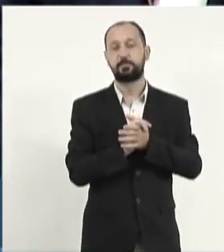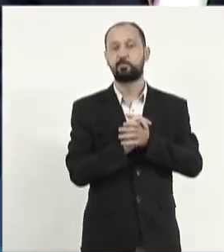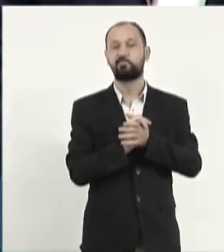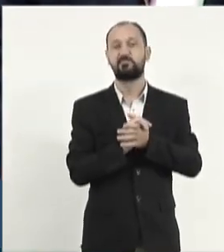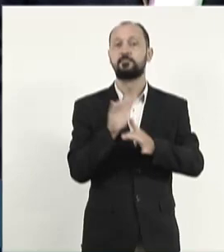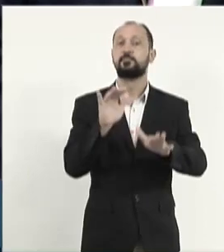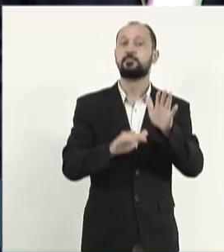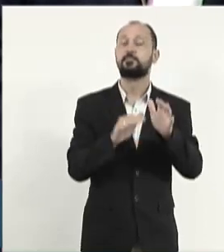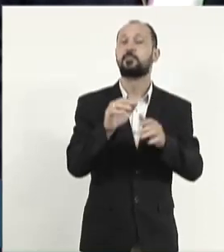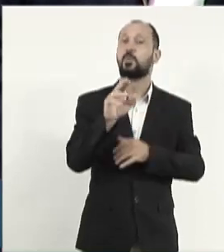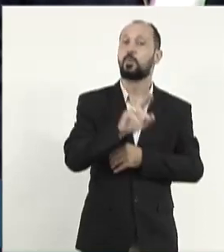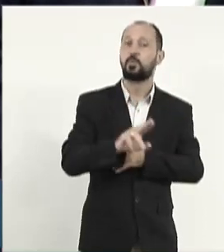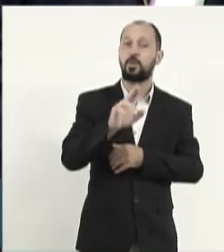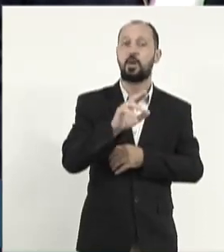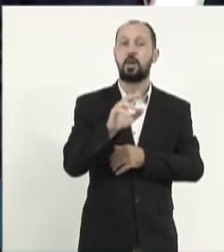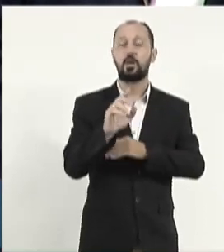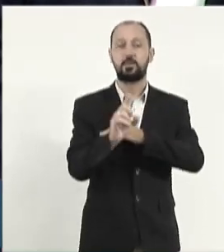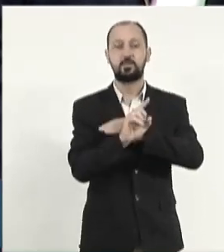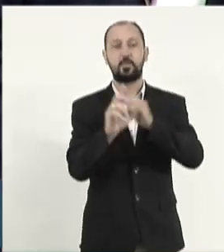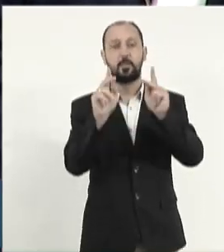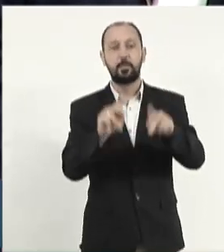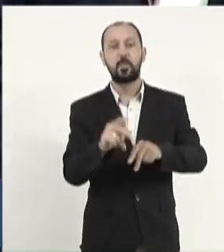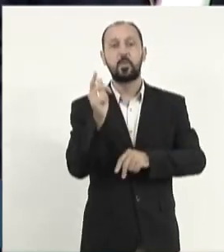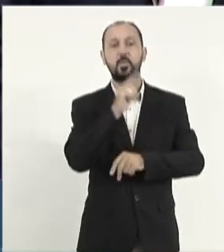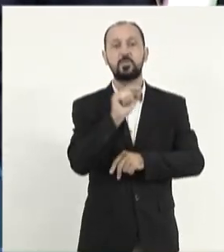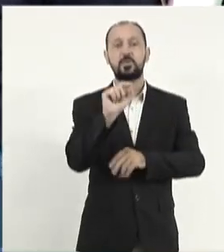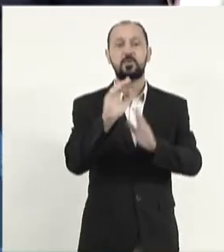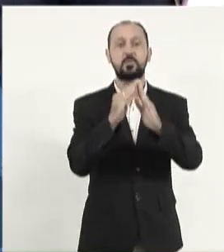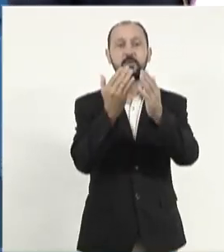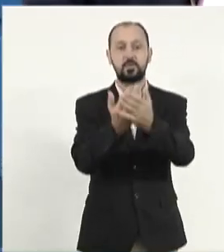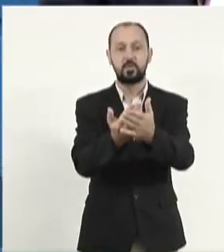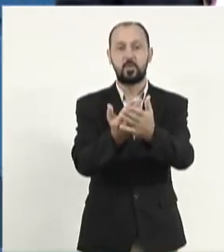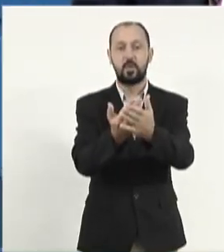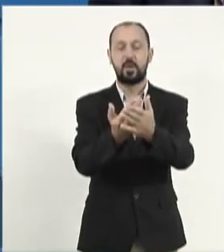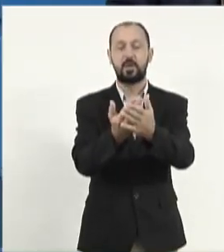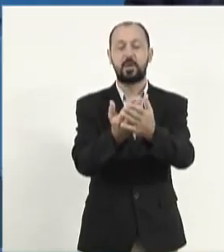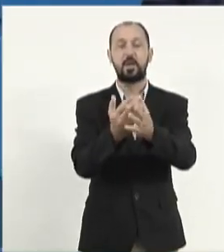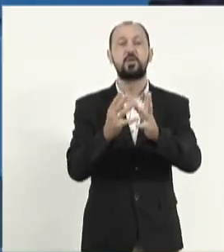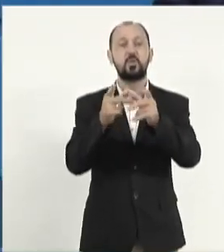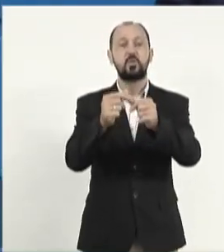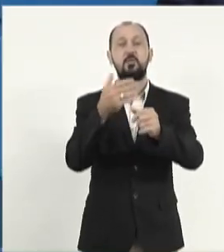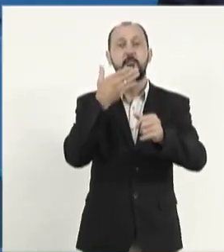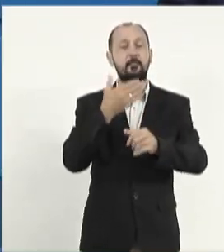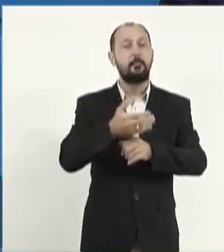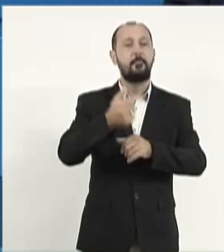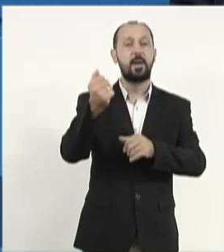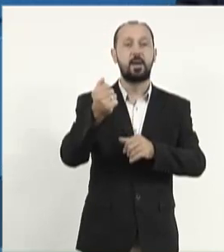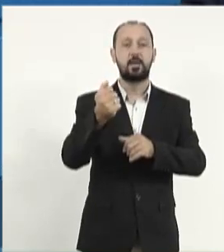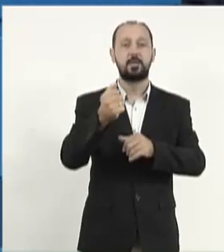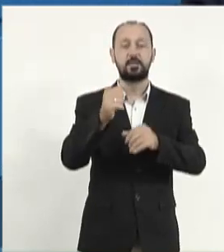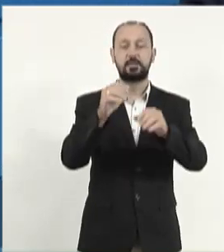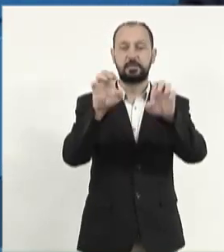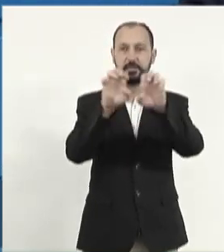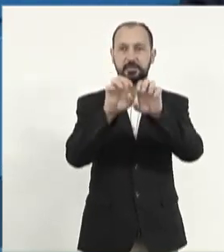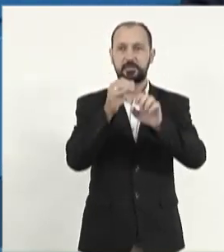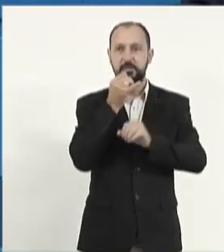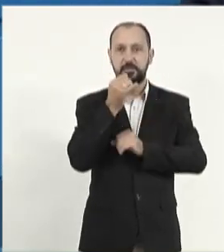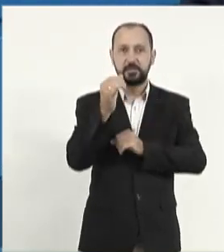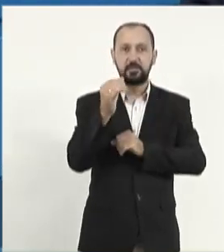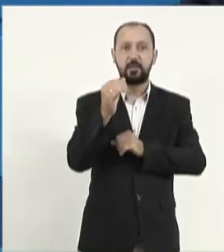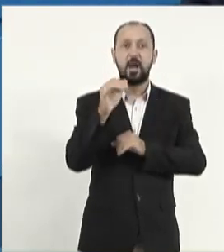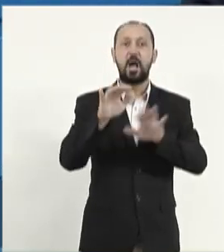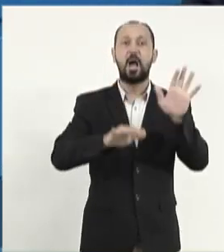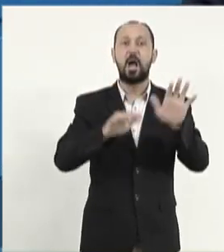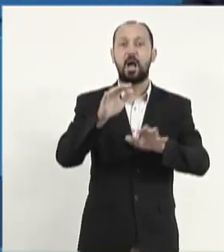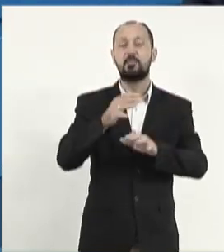vezes você pode, através do serviço público, conseguir que uma escola seja ela toda melhorada, as suas instalações elétricas, de